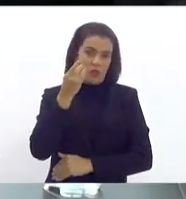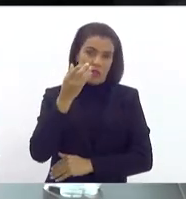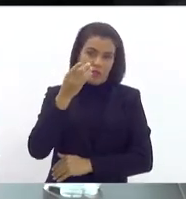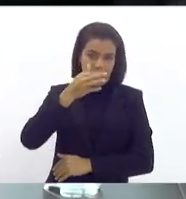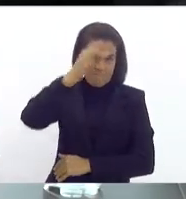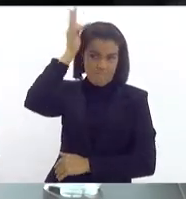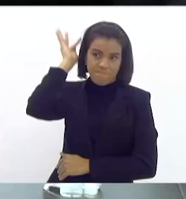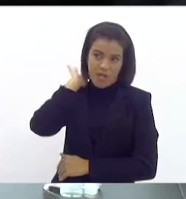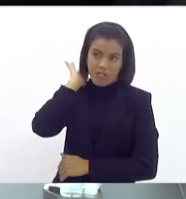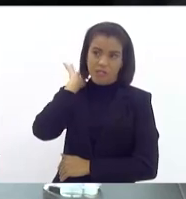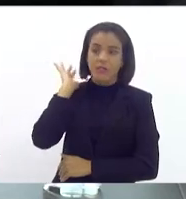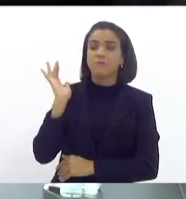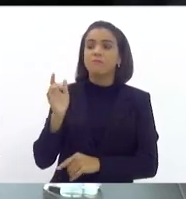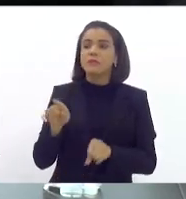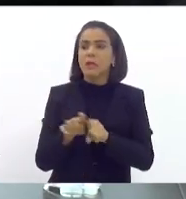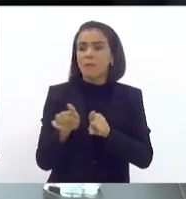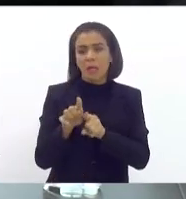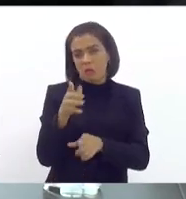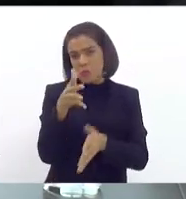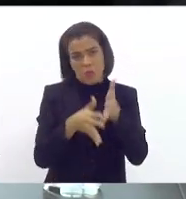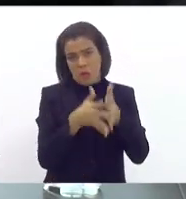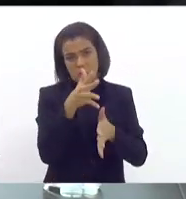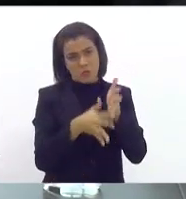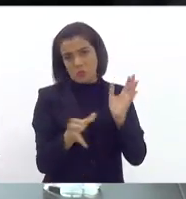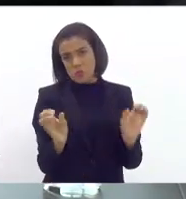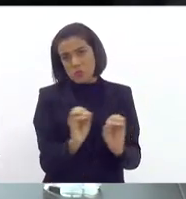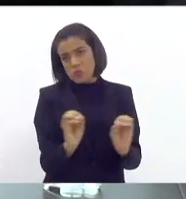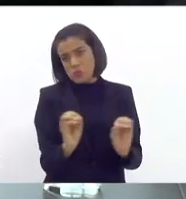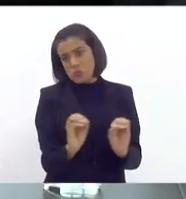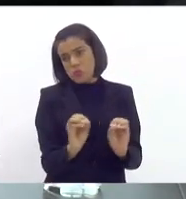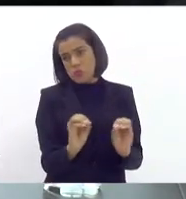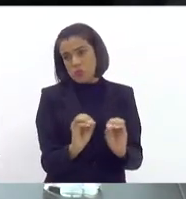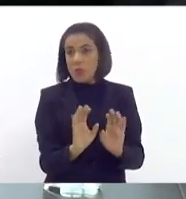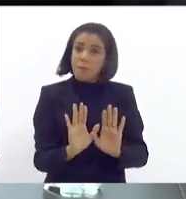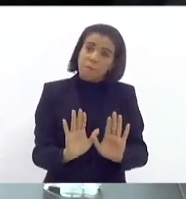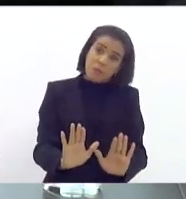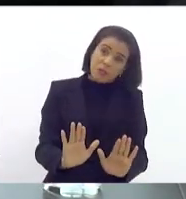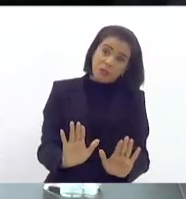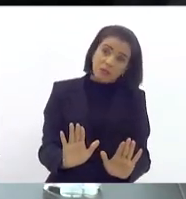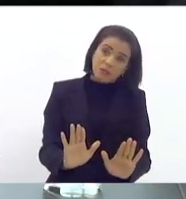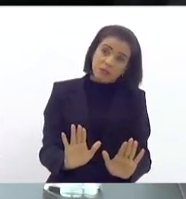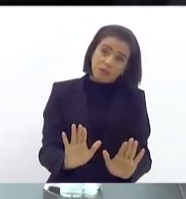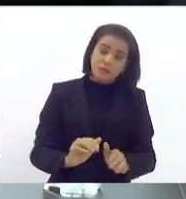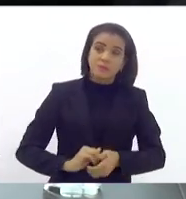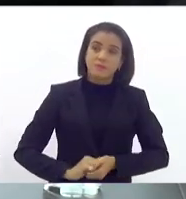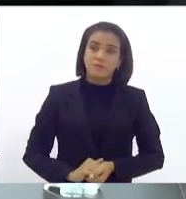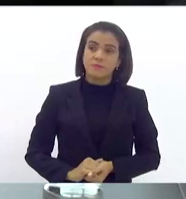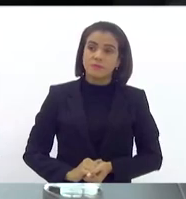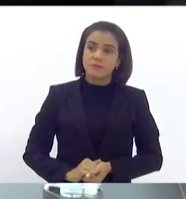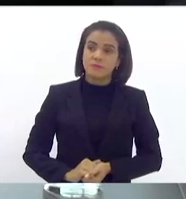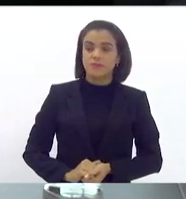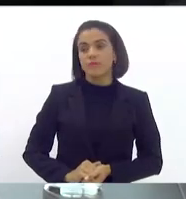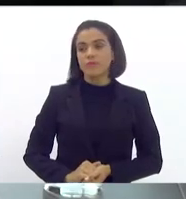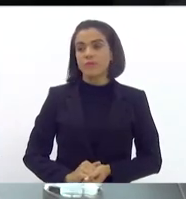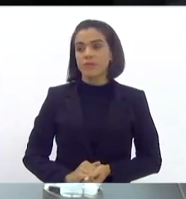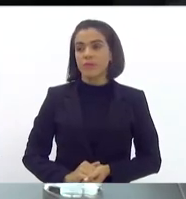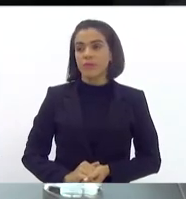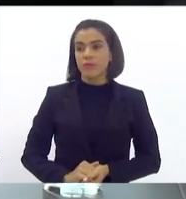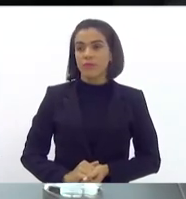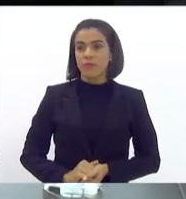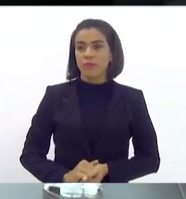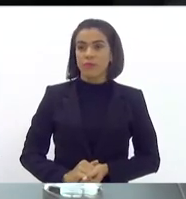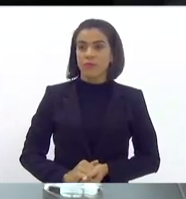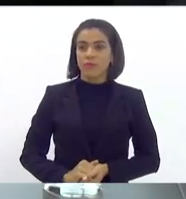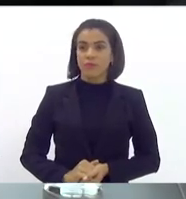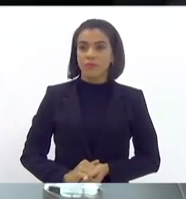e considerar que não está prejudicado. Mas... Eu queria ponderar com o relator, realmente a gente está tratando